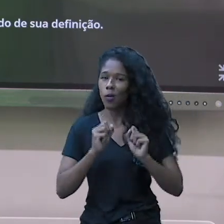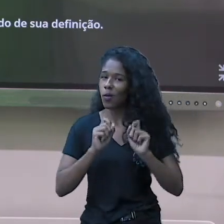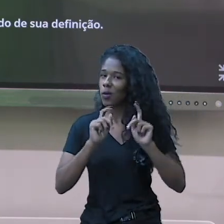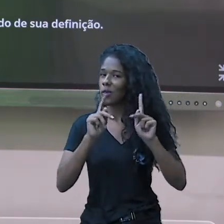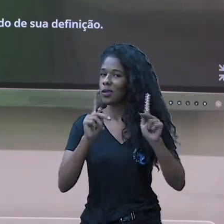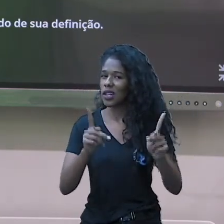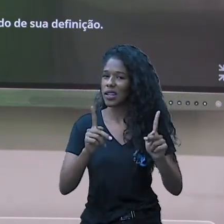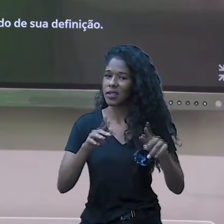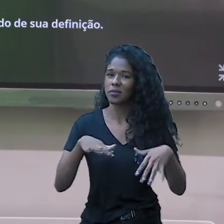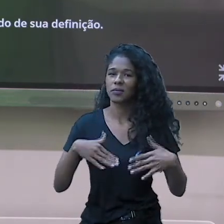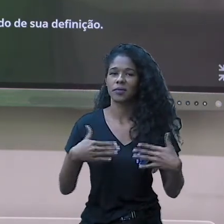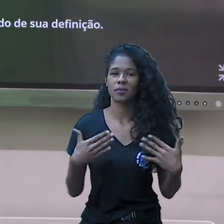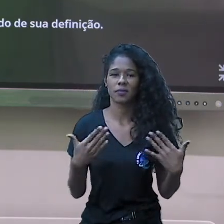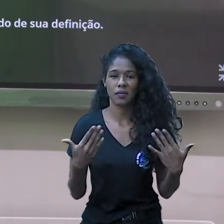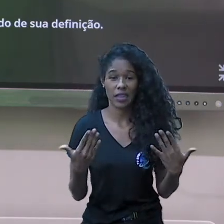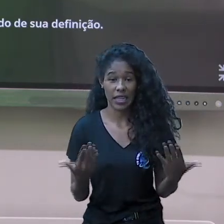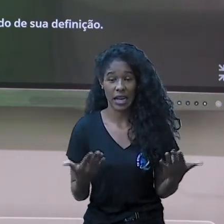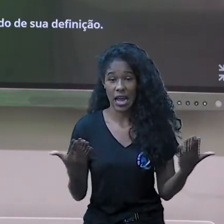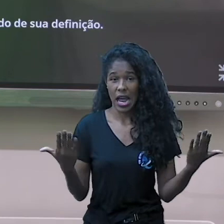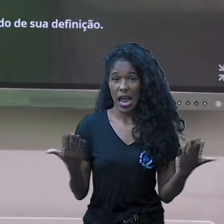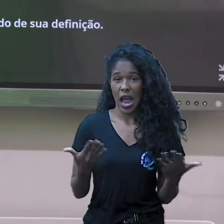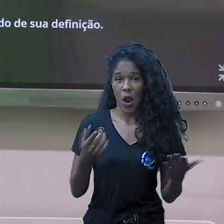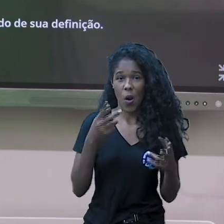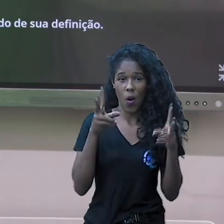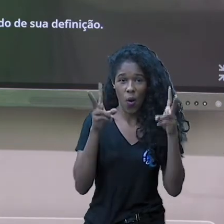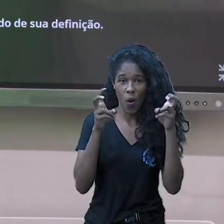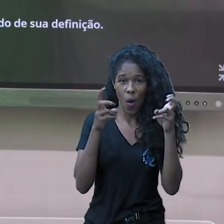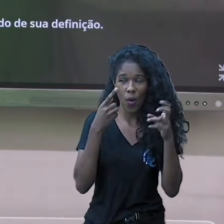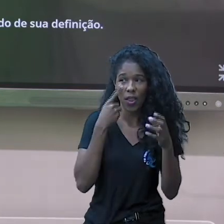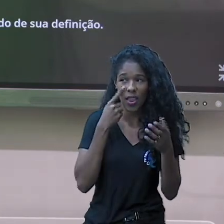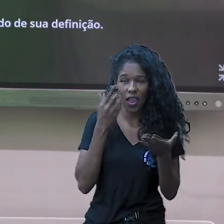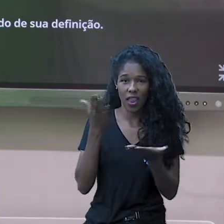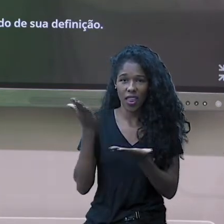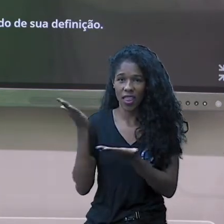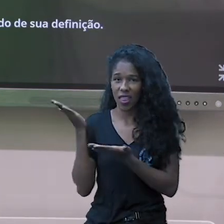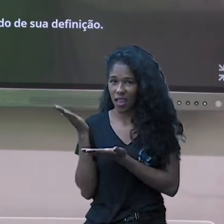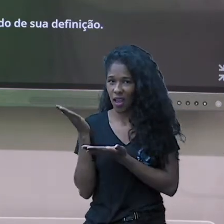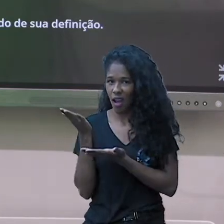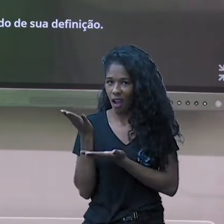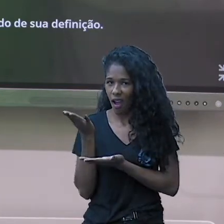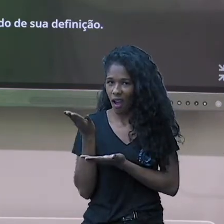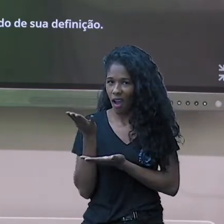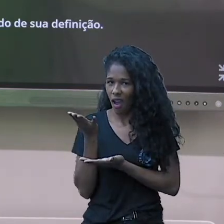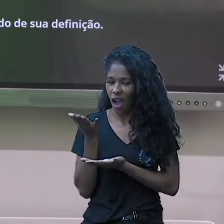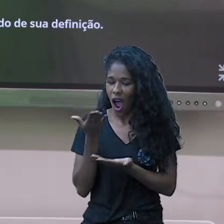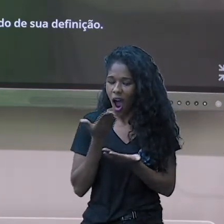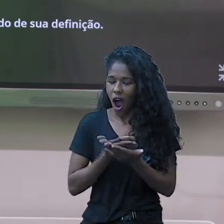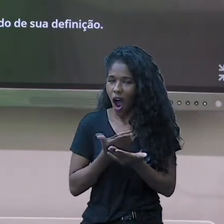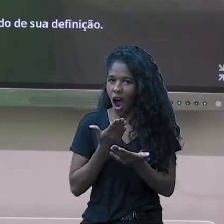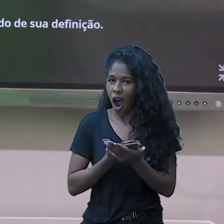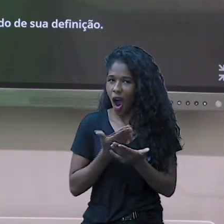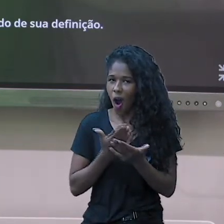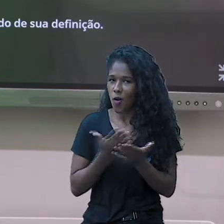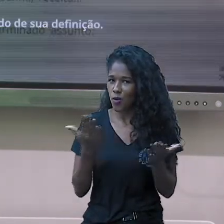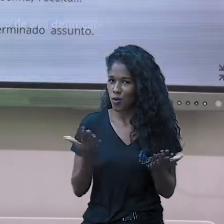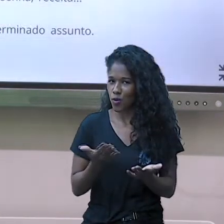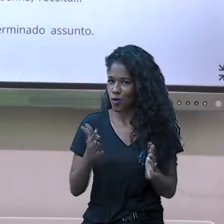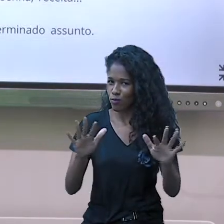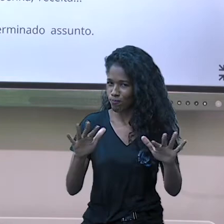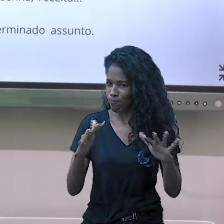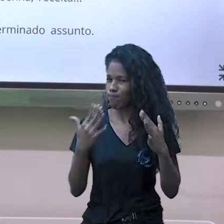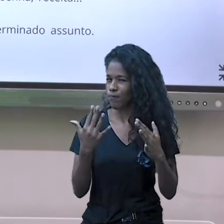lá? Domínio discursivo, tipo e gênero textual. Quero ver se você prestou atenção na nossa aula de hoje, hein? Bora lá começar,